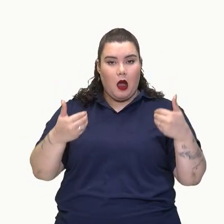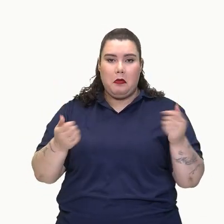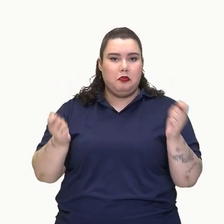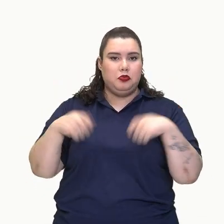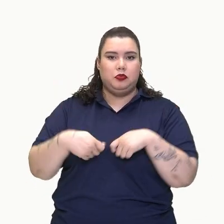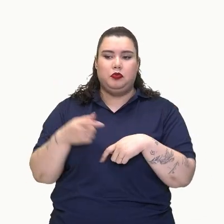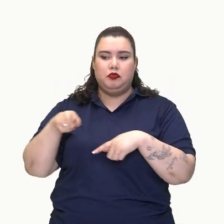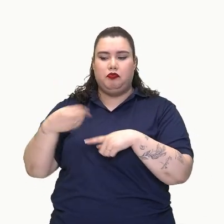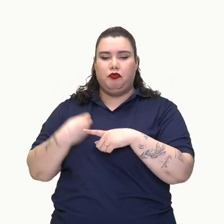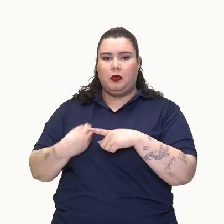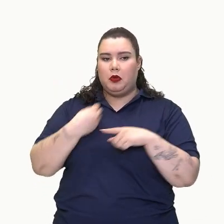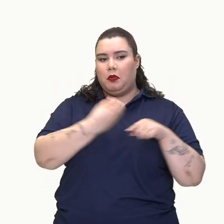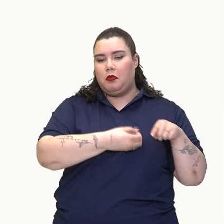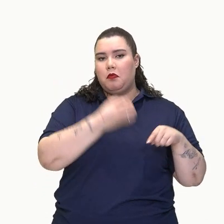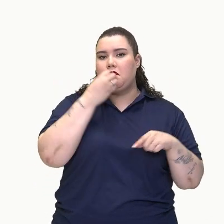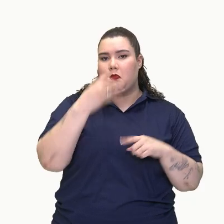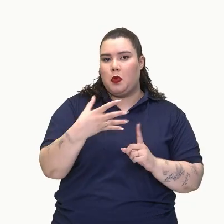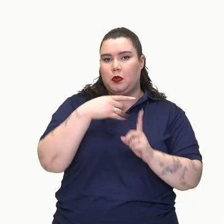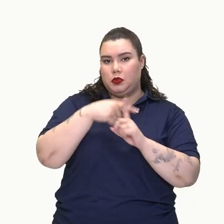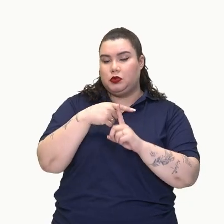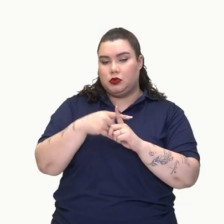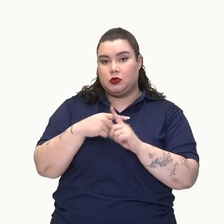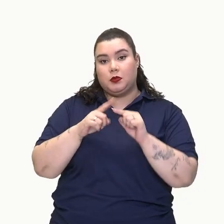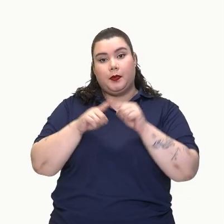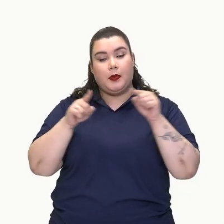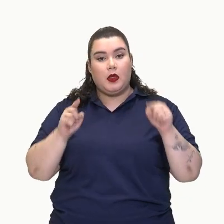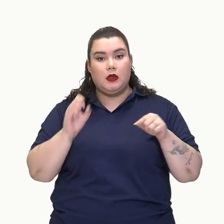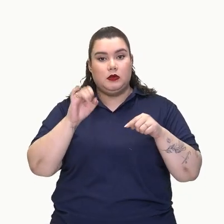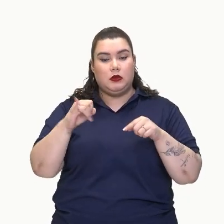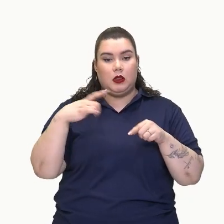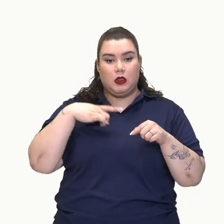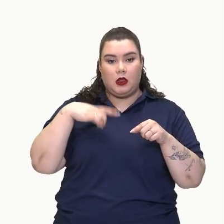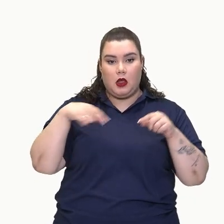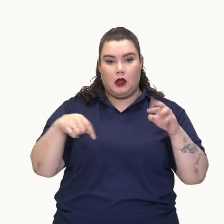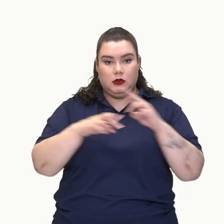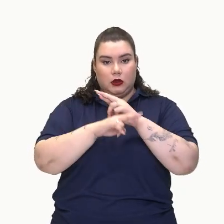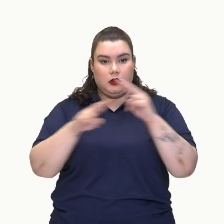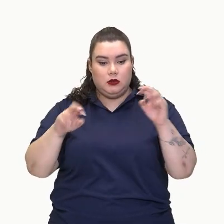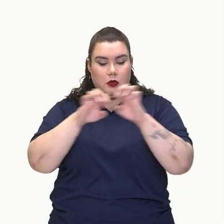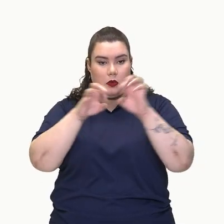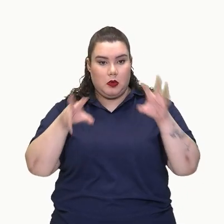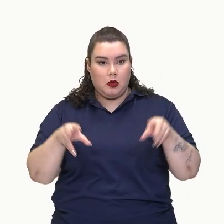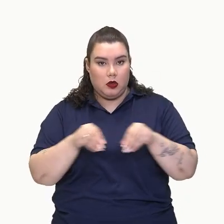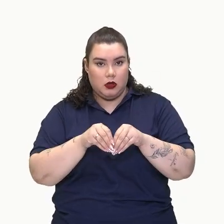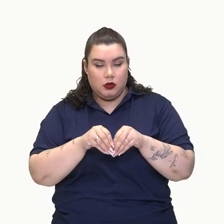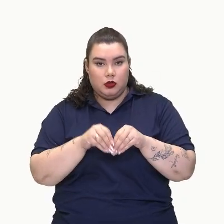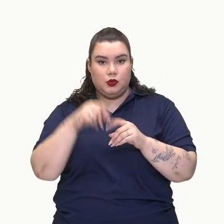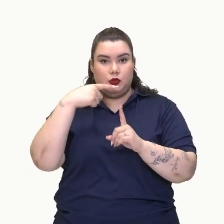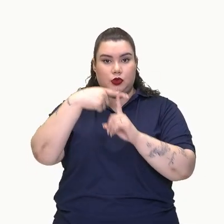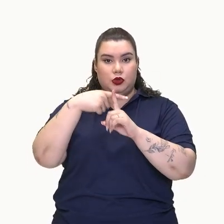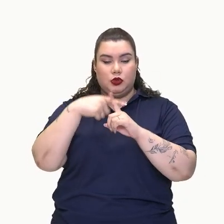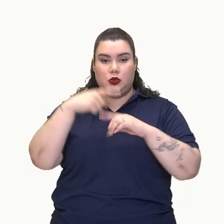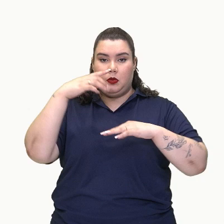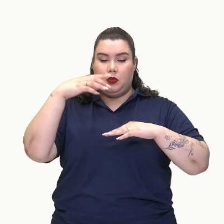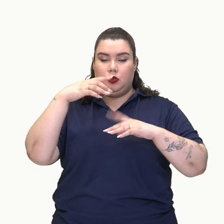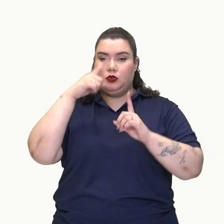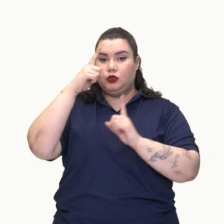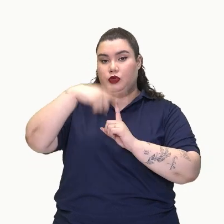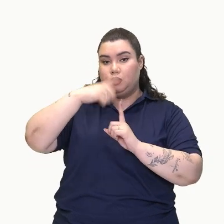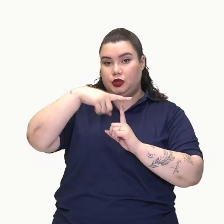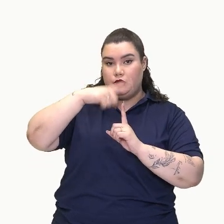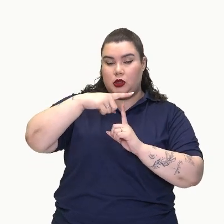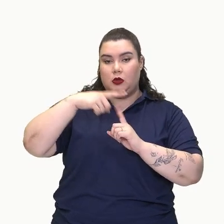ecológica. Mas quando eles estão ali, né, nessa relação ecológica harmônica, o que acontece? Né, o inseto, ele